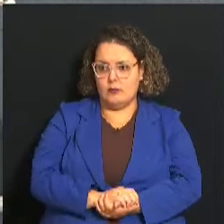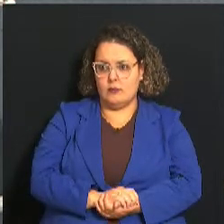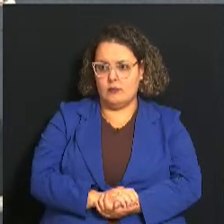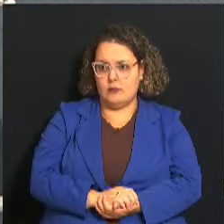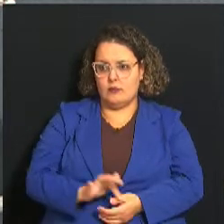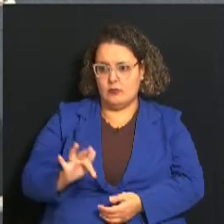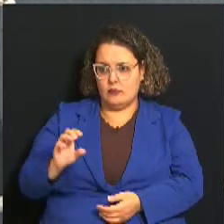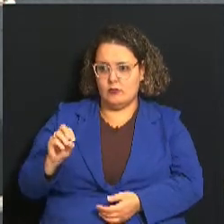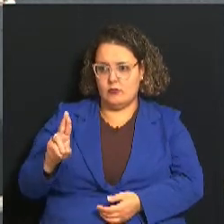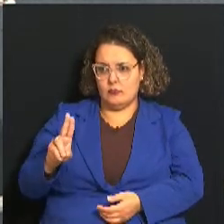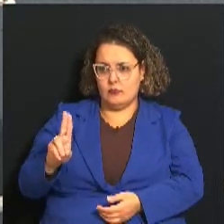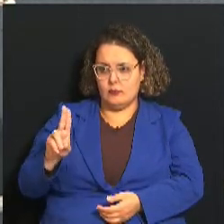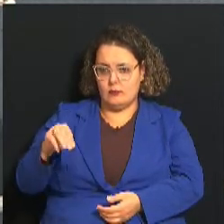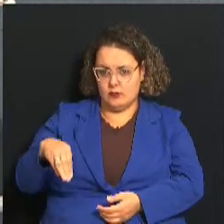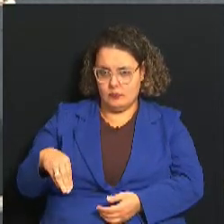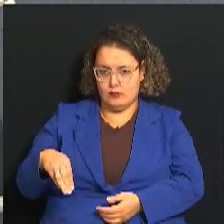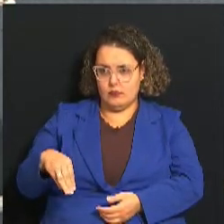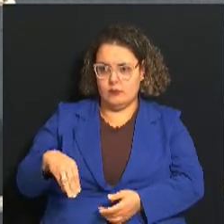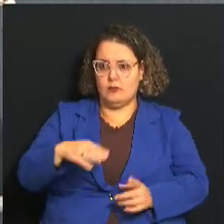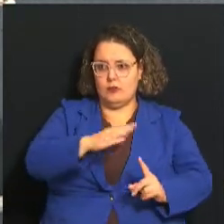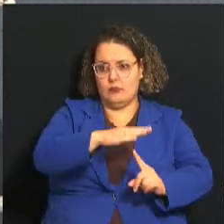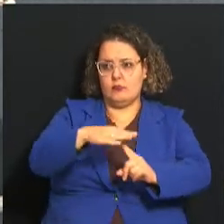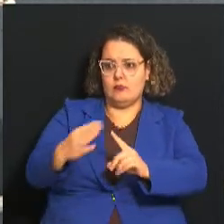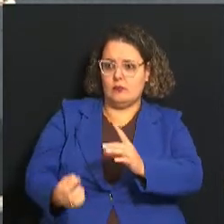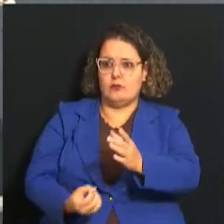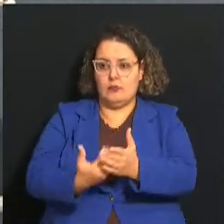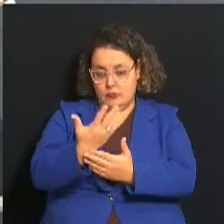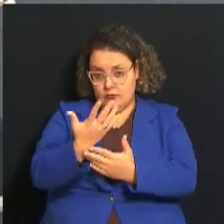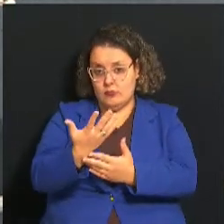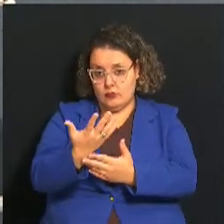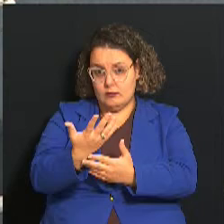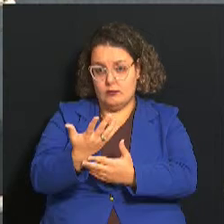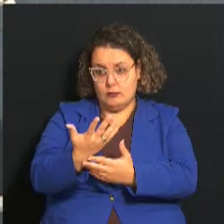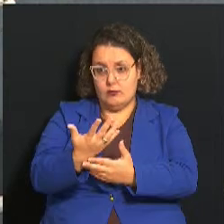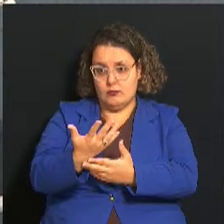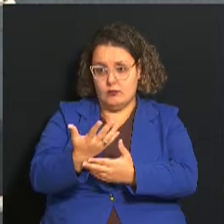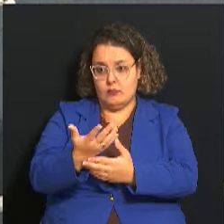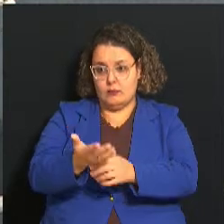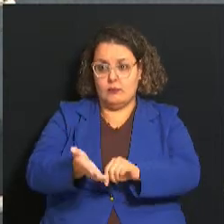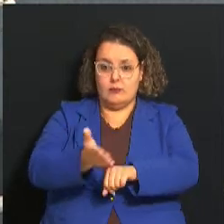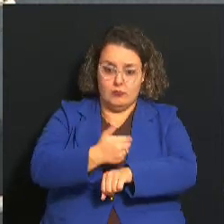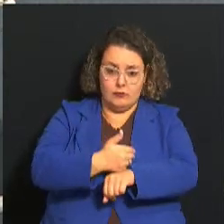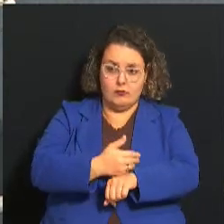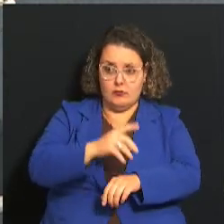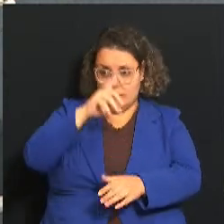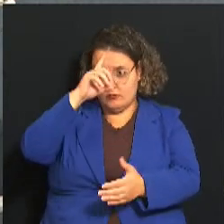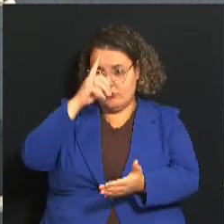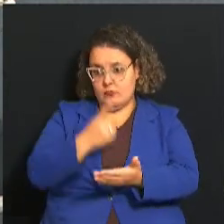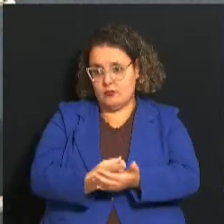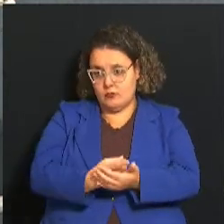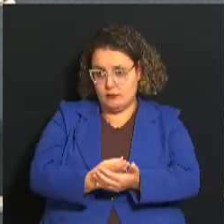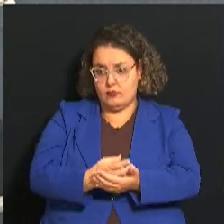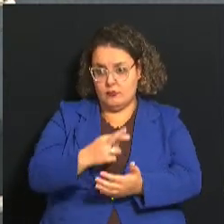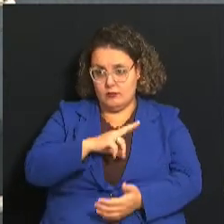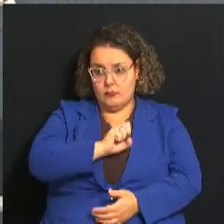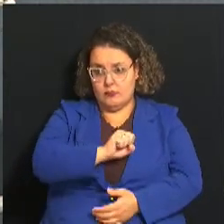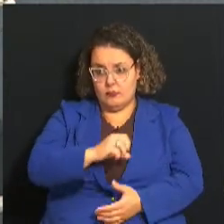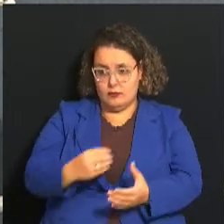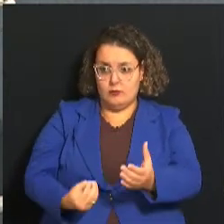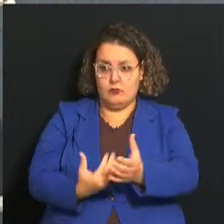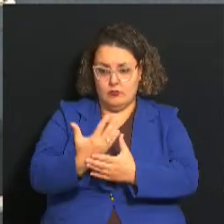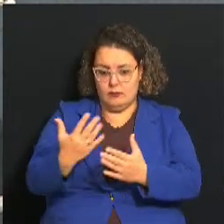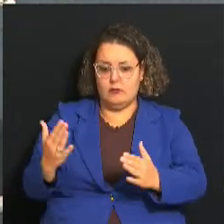Fórum Ambiental, que a gente criou isso até precedendo a decisão do vereador Rossini de criar dentro da Câmara, a gente já